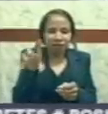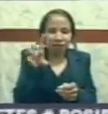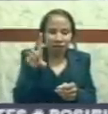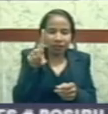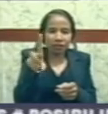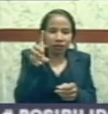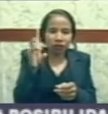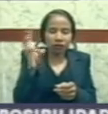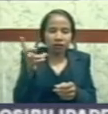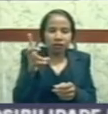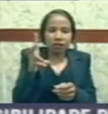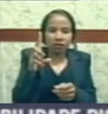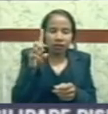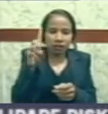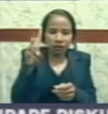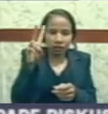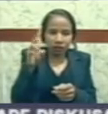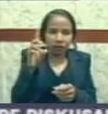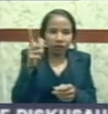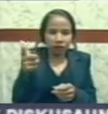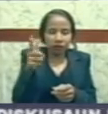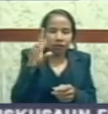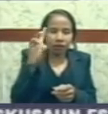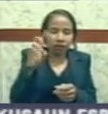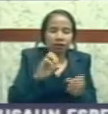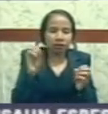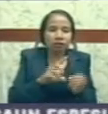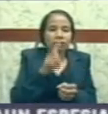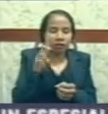hutu dit tau fale ne. Obrigado,